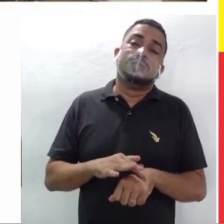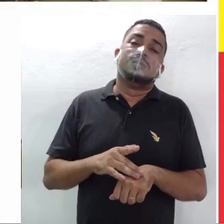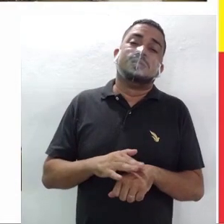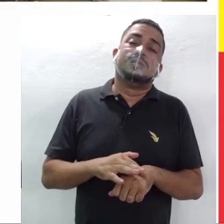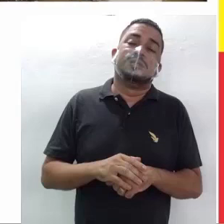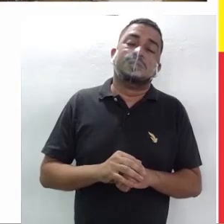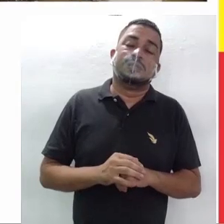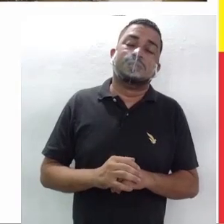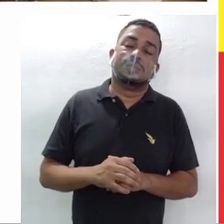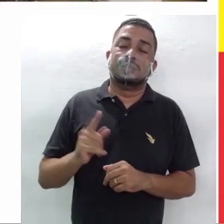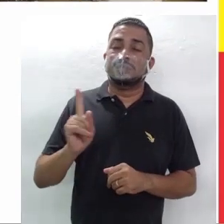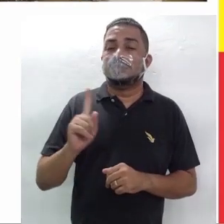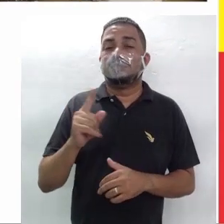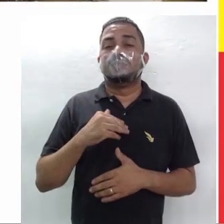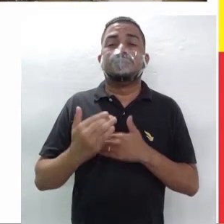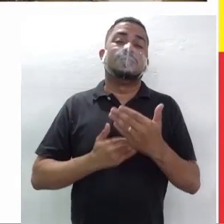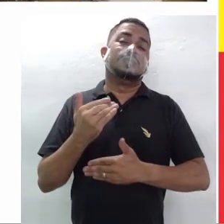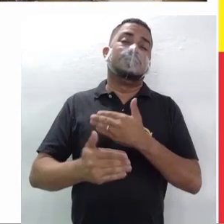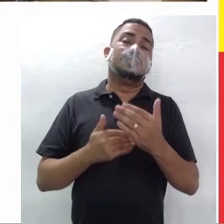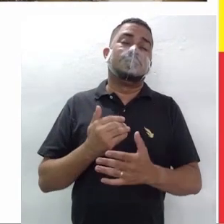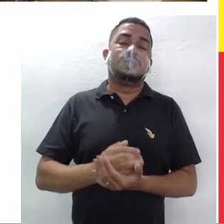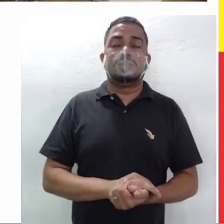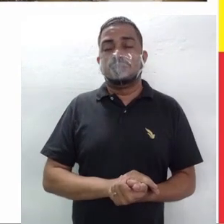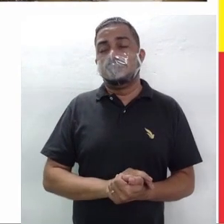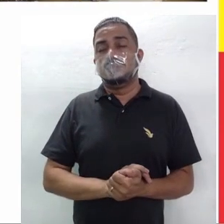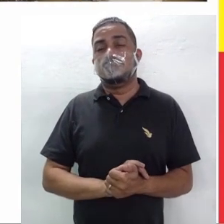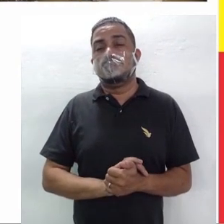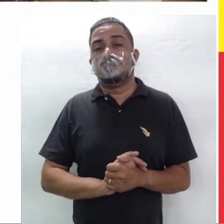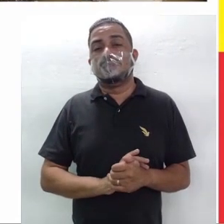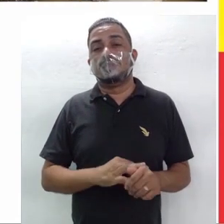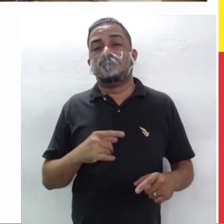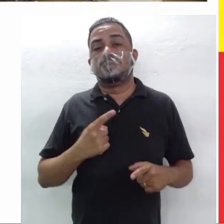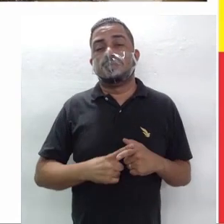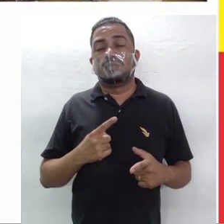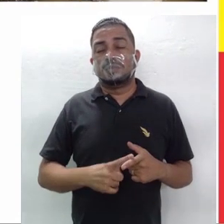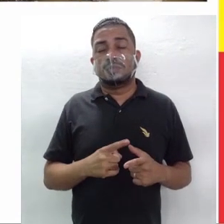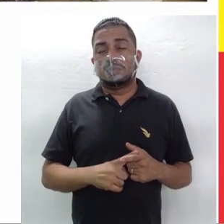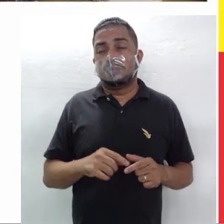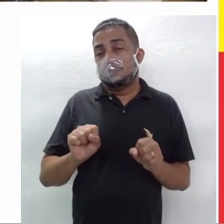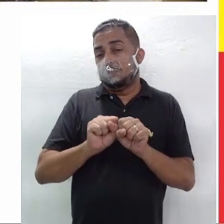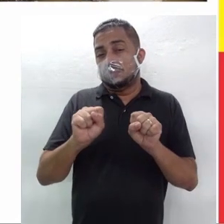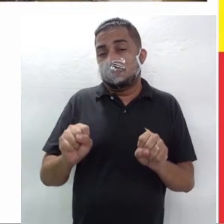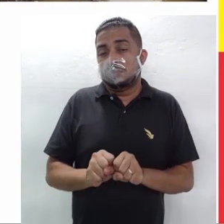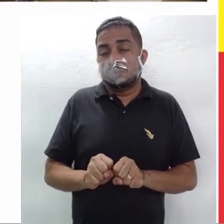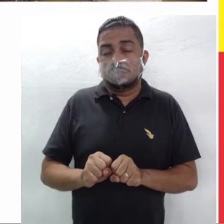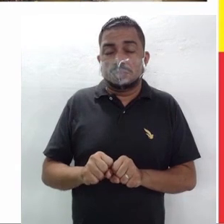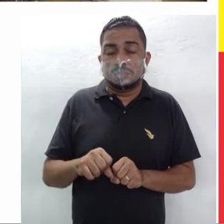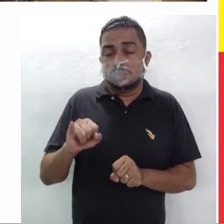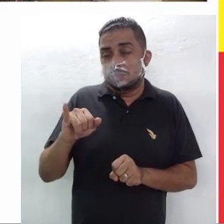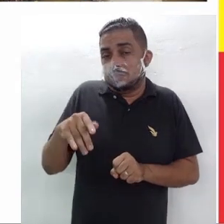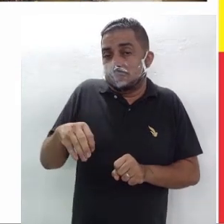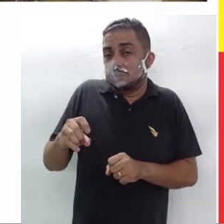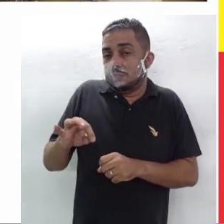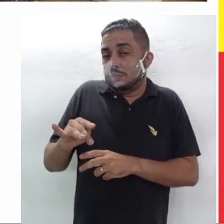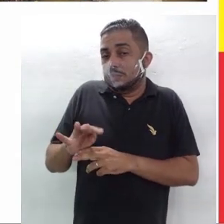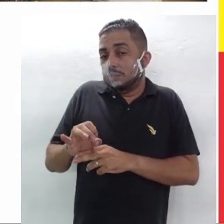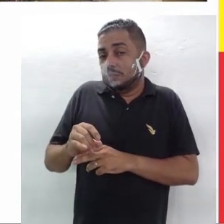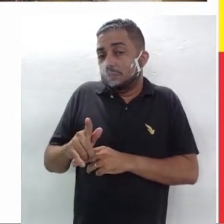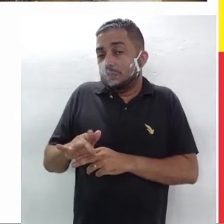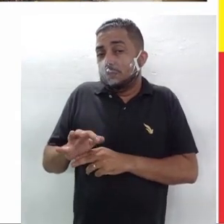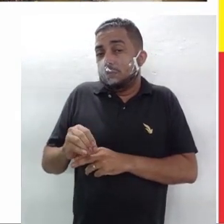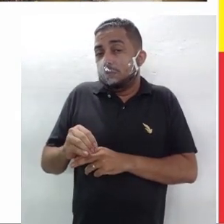doenças bacterianas que não evoluem em seus organismos por conta do seu sistema